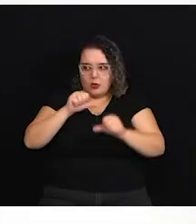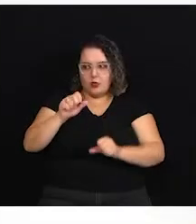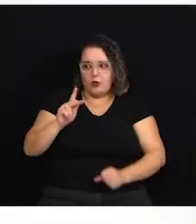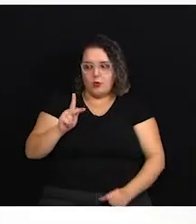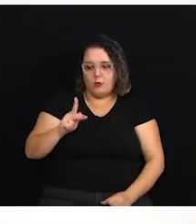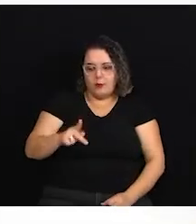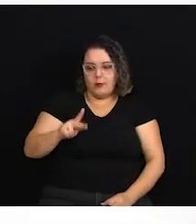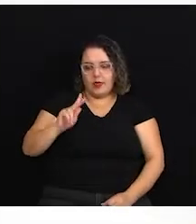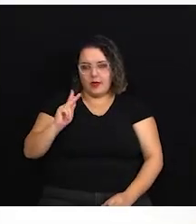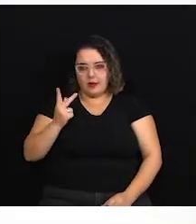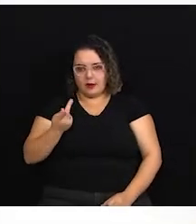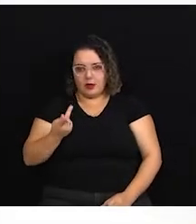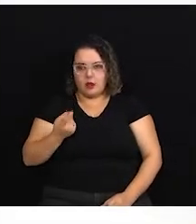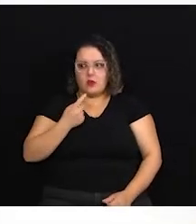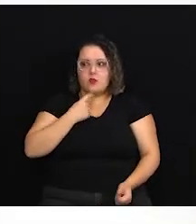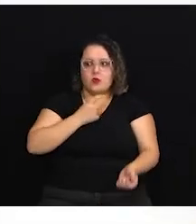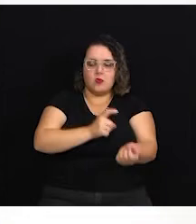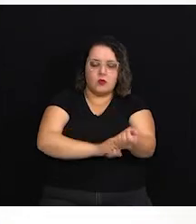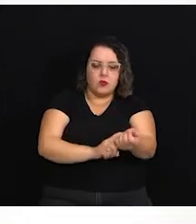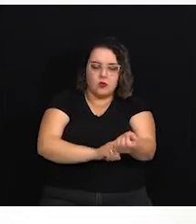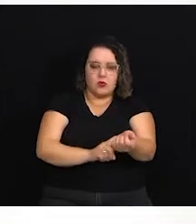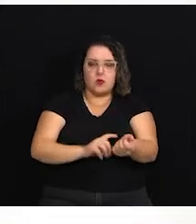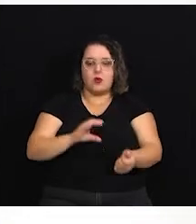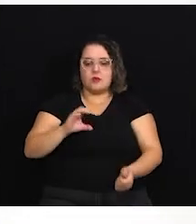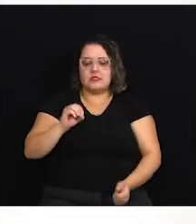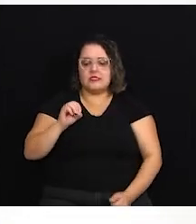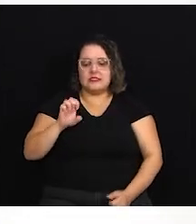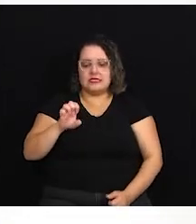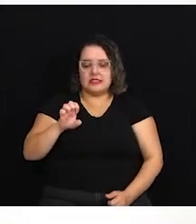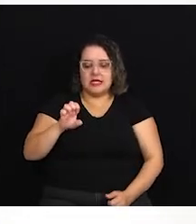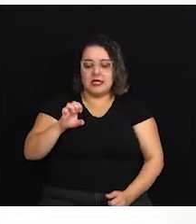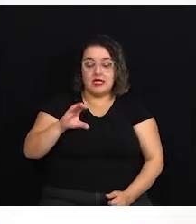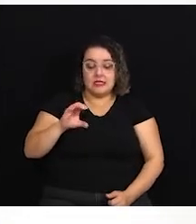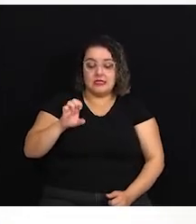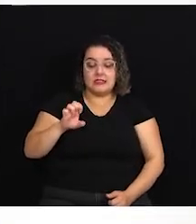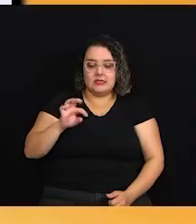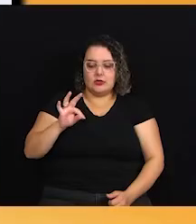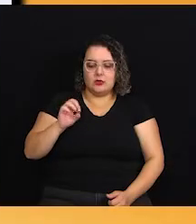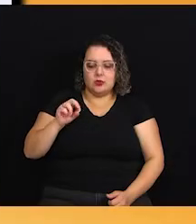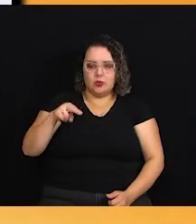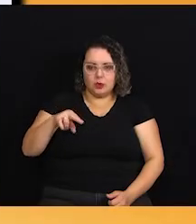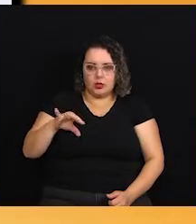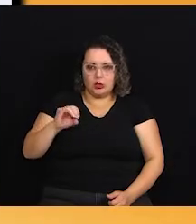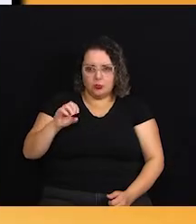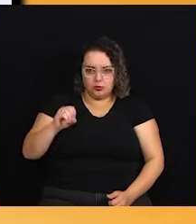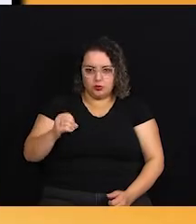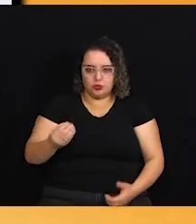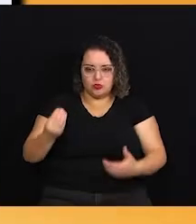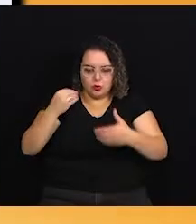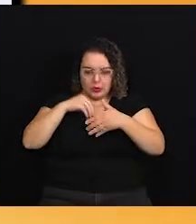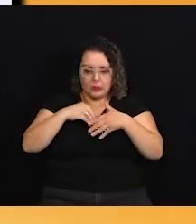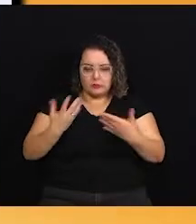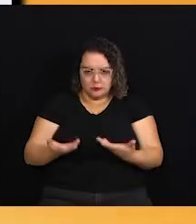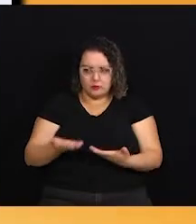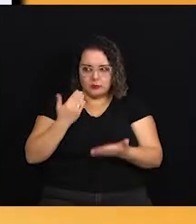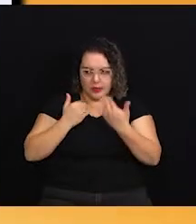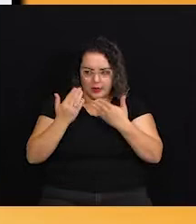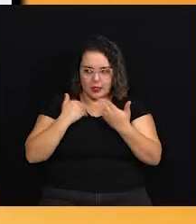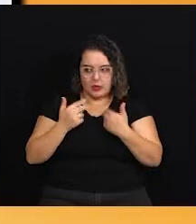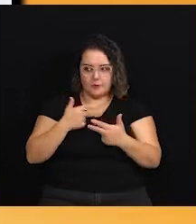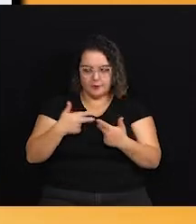alteração do PH no sangue com produção de Corpos cetônicos e esse esses o tratamento